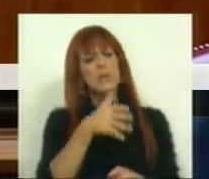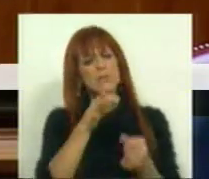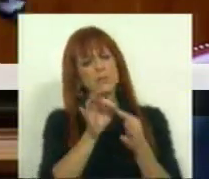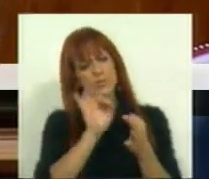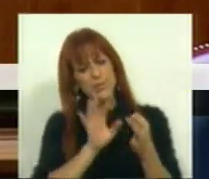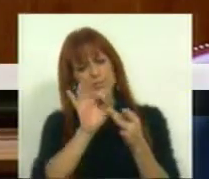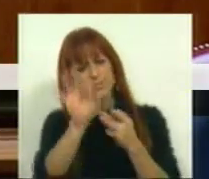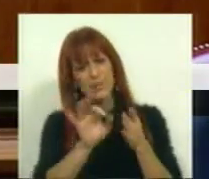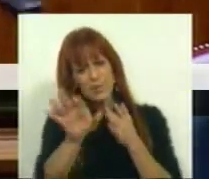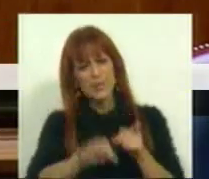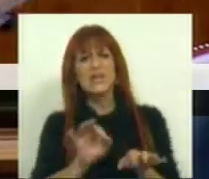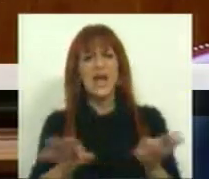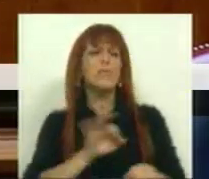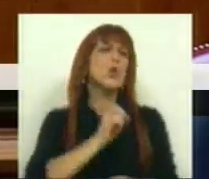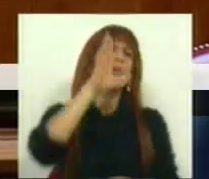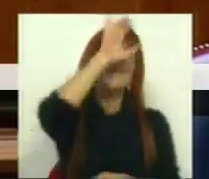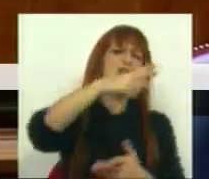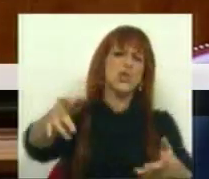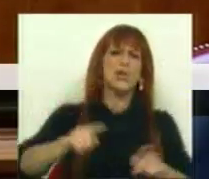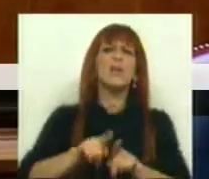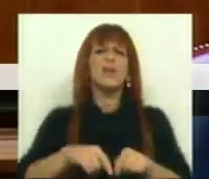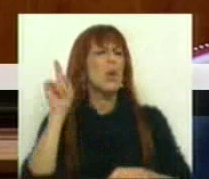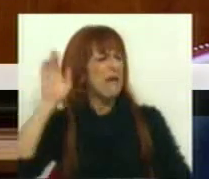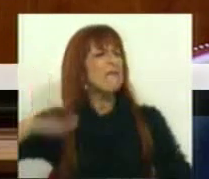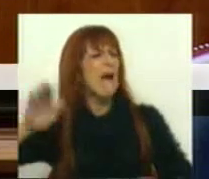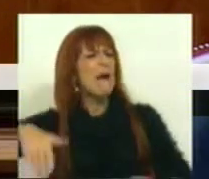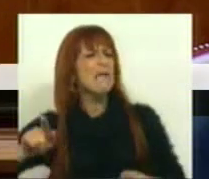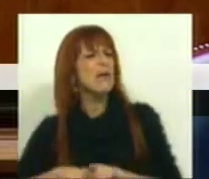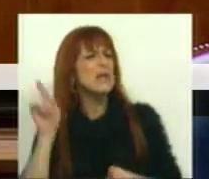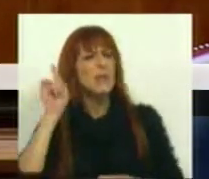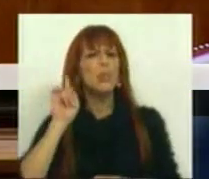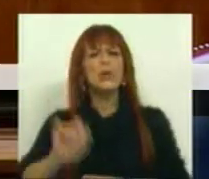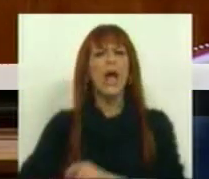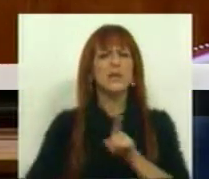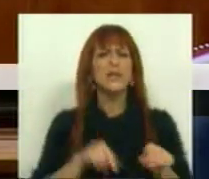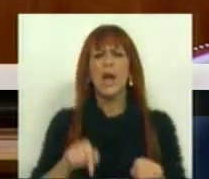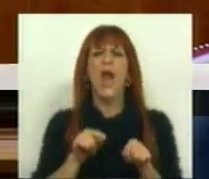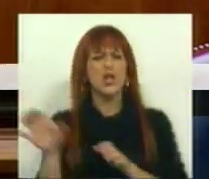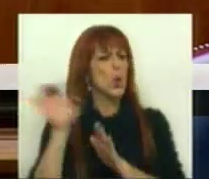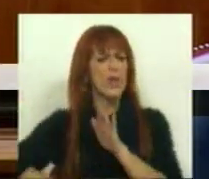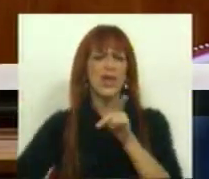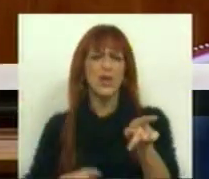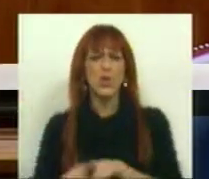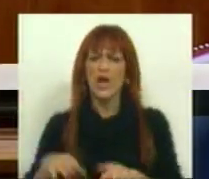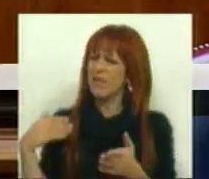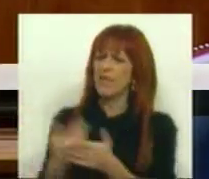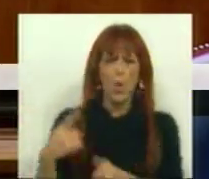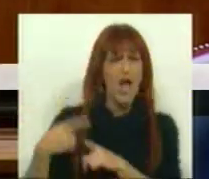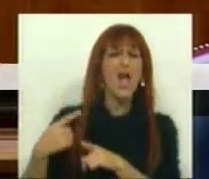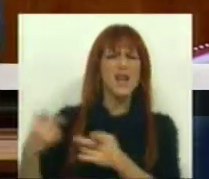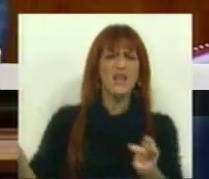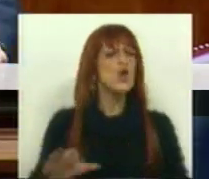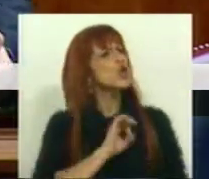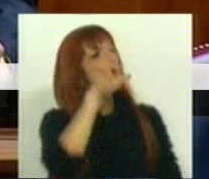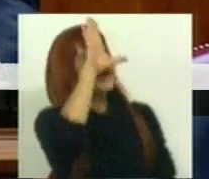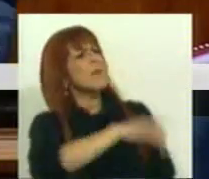observações deste género. O Sr. Primeiro-Ministro está a desvalorizar a importância dessas condições que foram oferecidas à Grécia. O